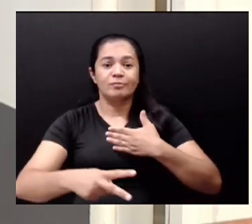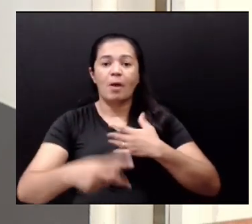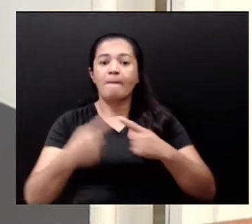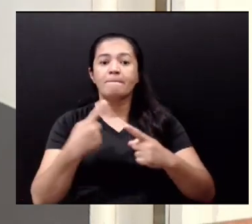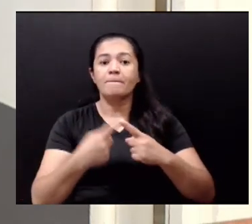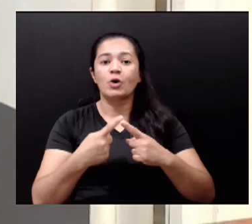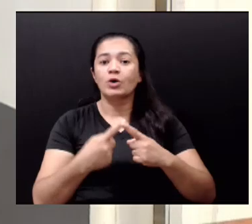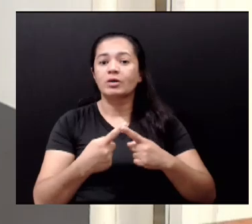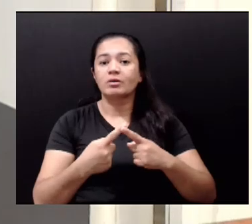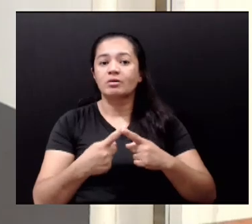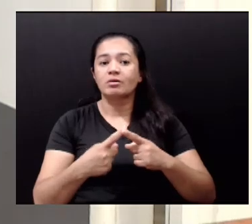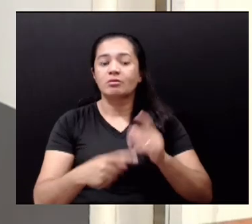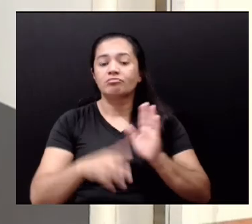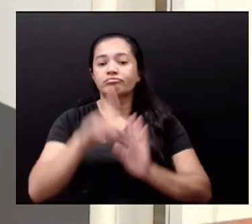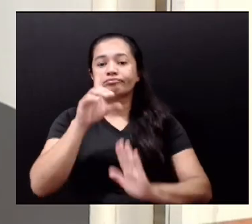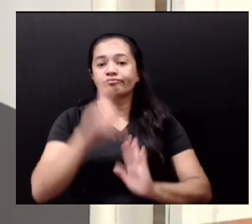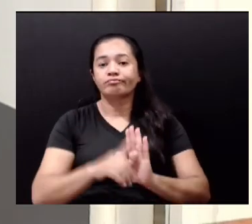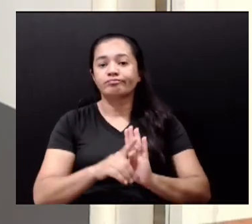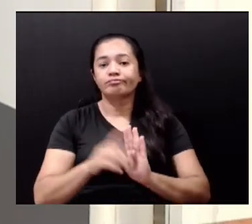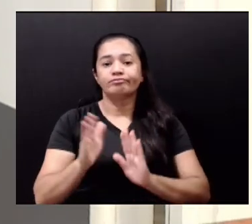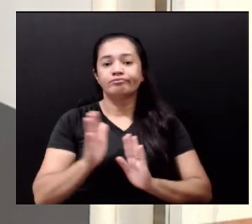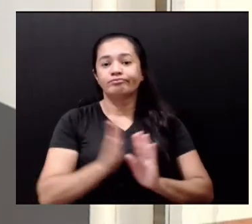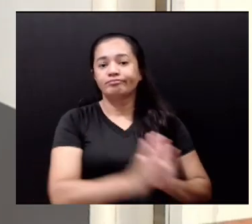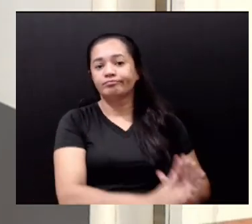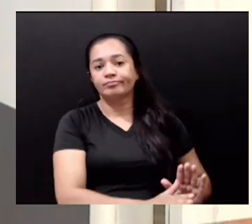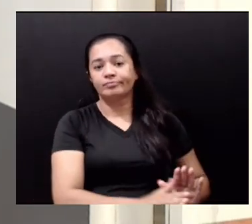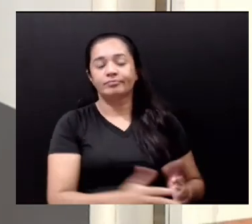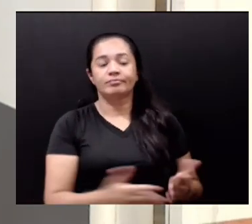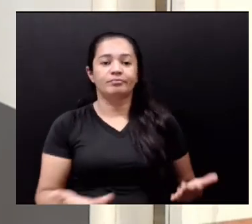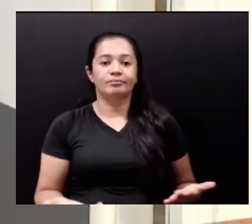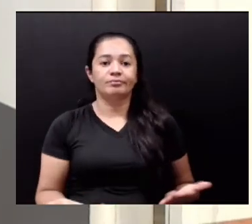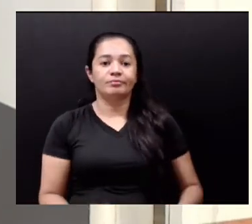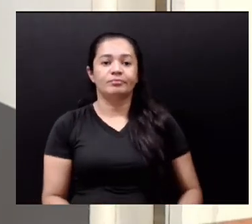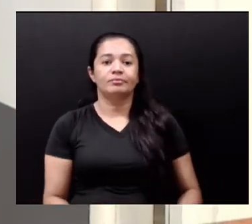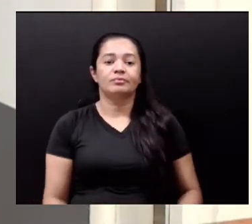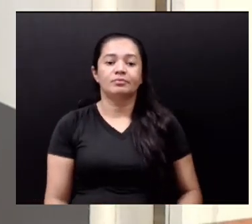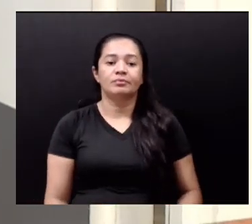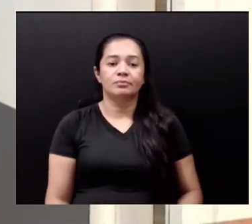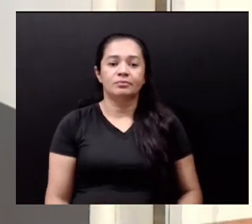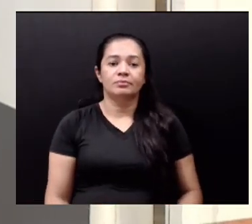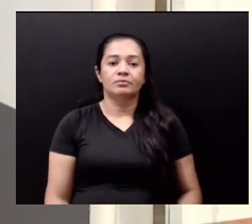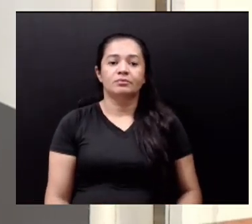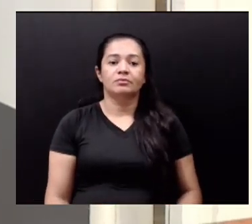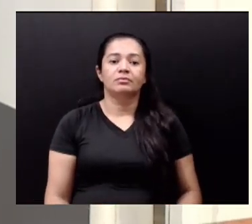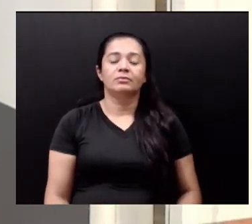violações que se interseccionam, né? Desde a desigualdade